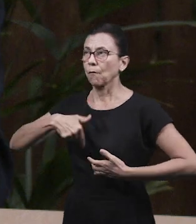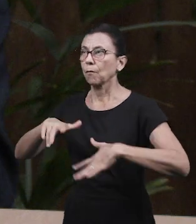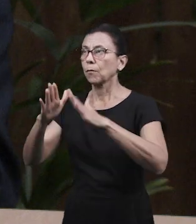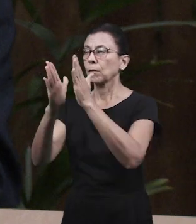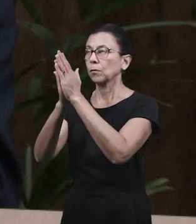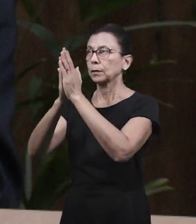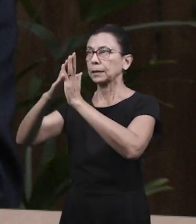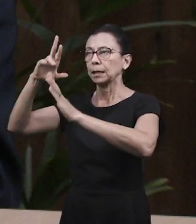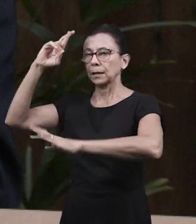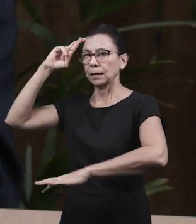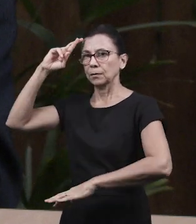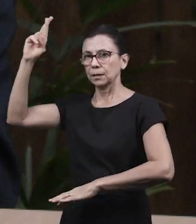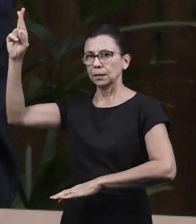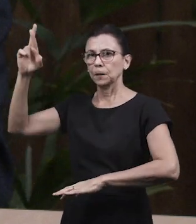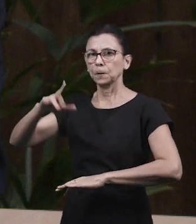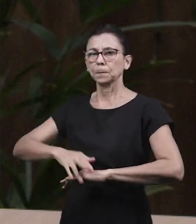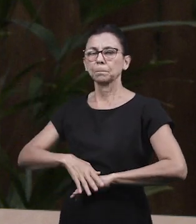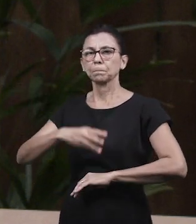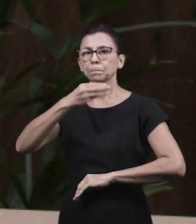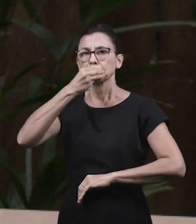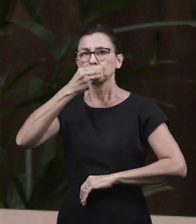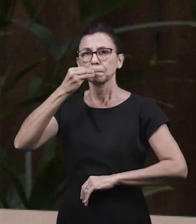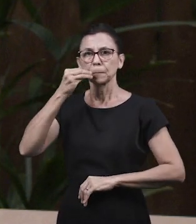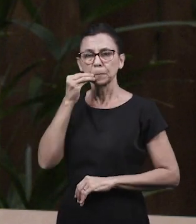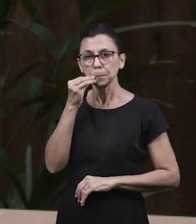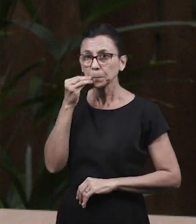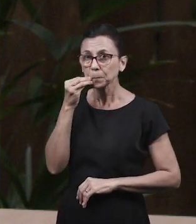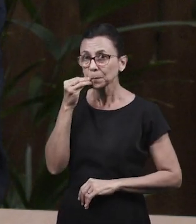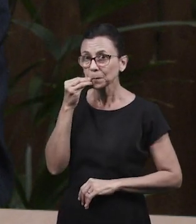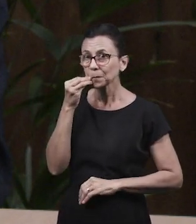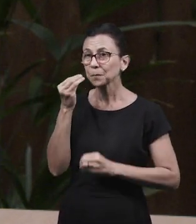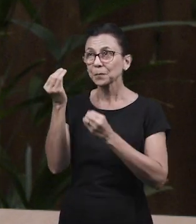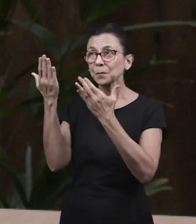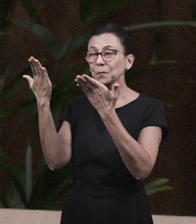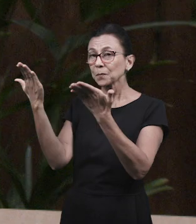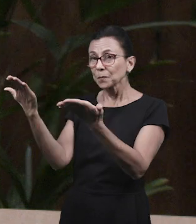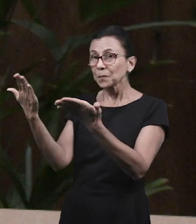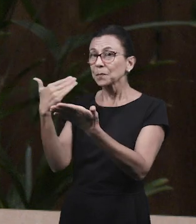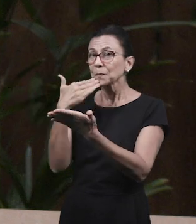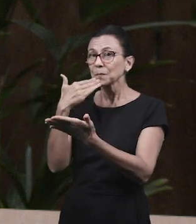Então ele vai pregar um jejum para obter do